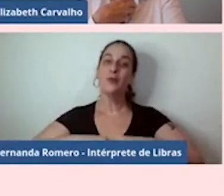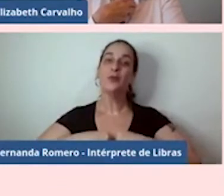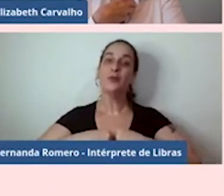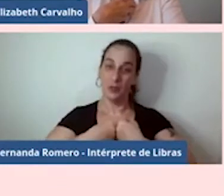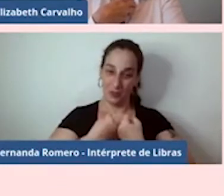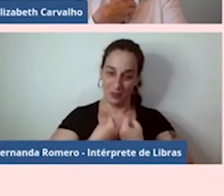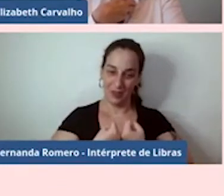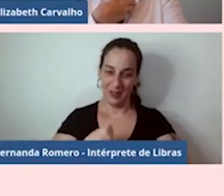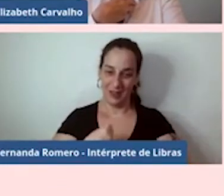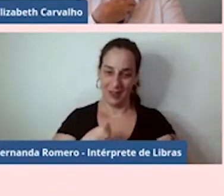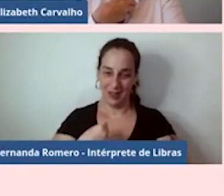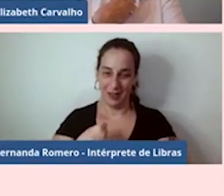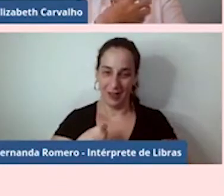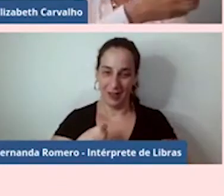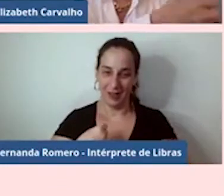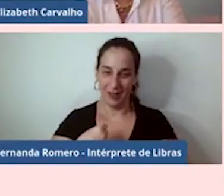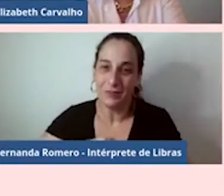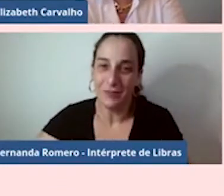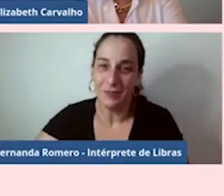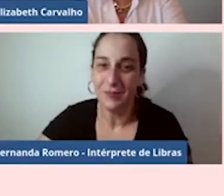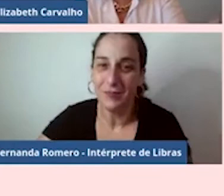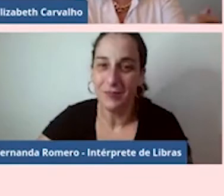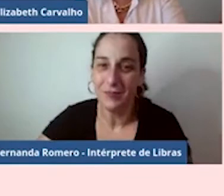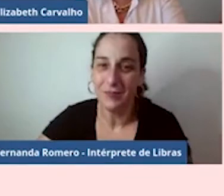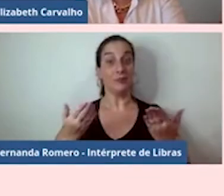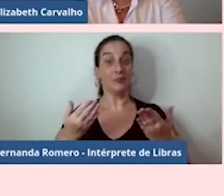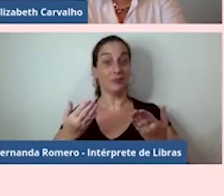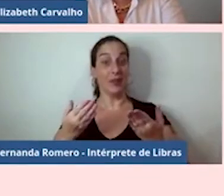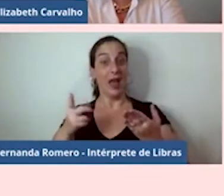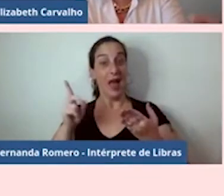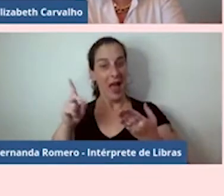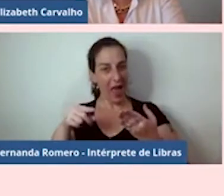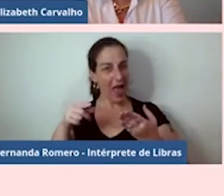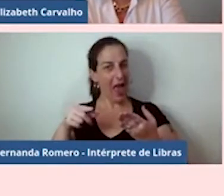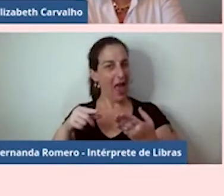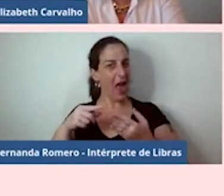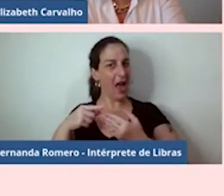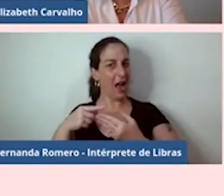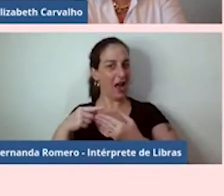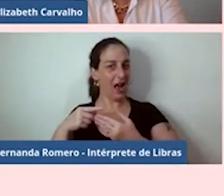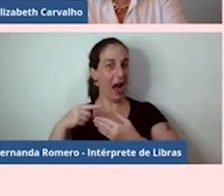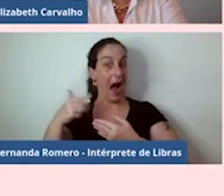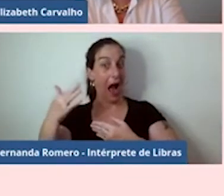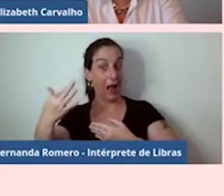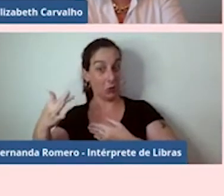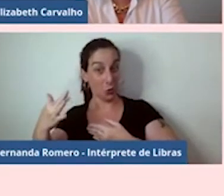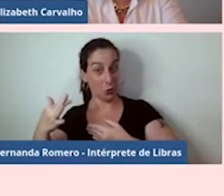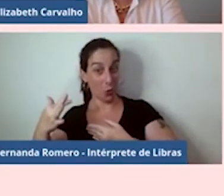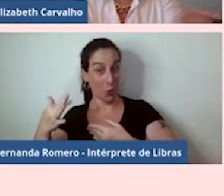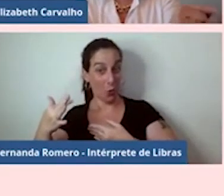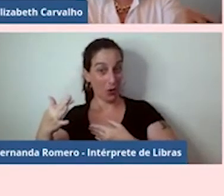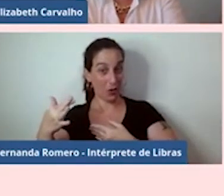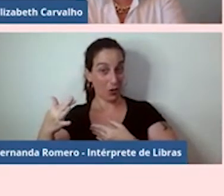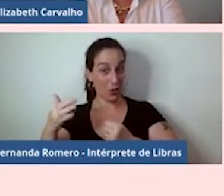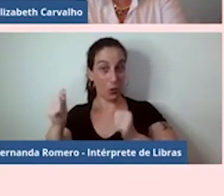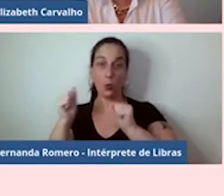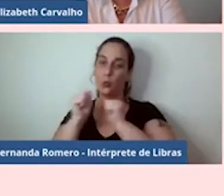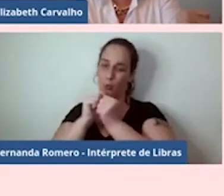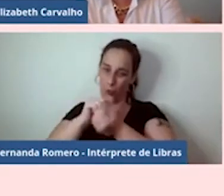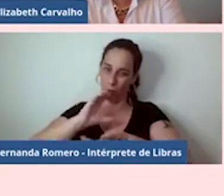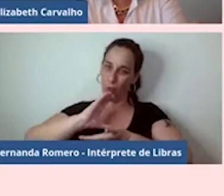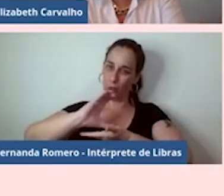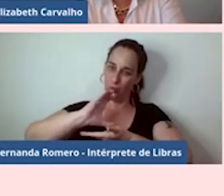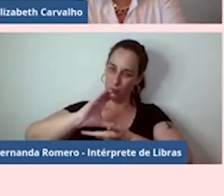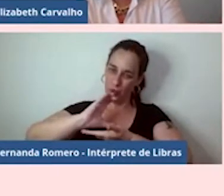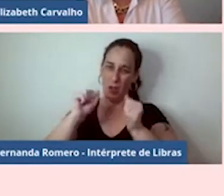dor, né? Mas é uma dor, é a dor que ela vem junto com o investimento e vem junto